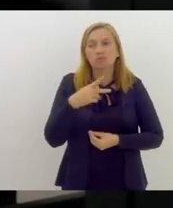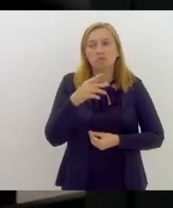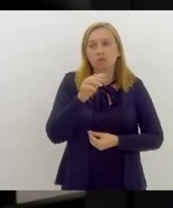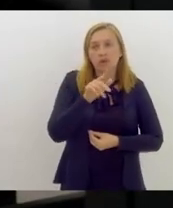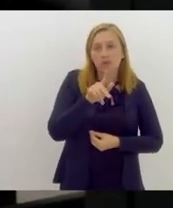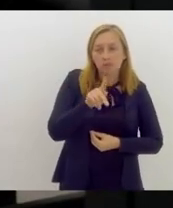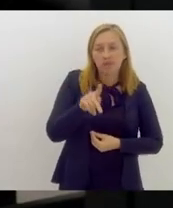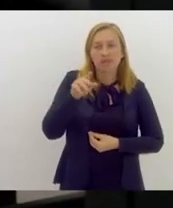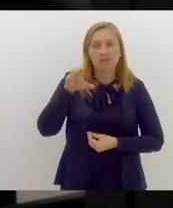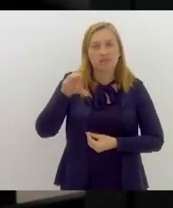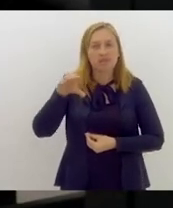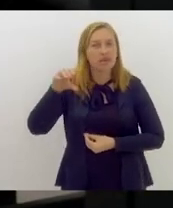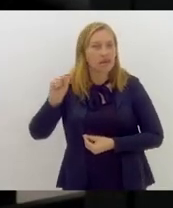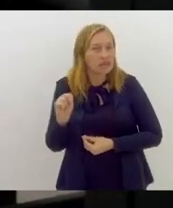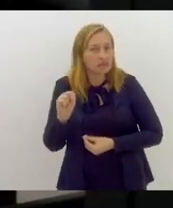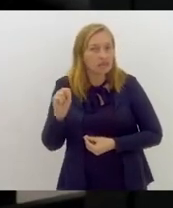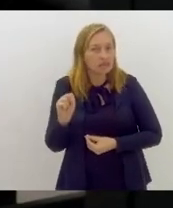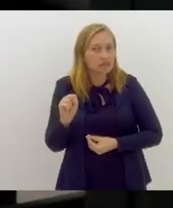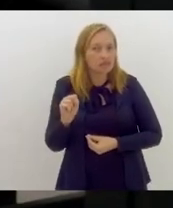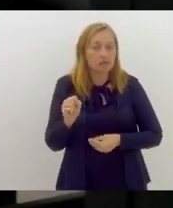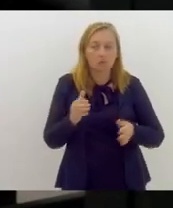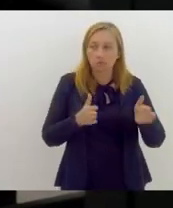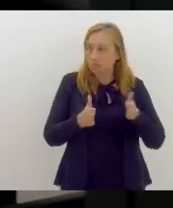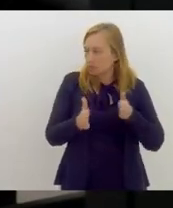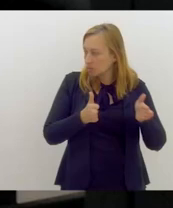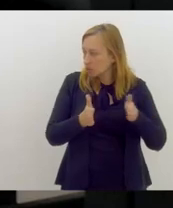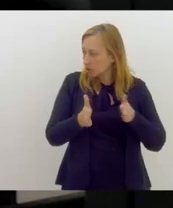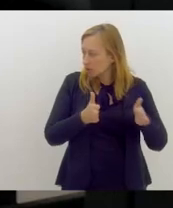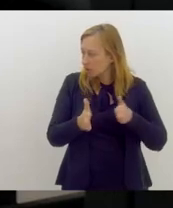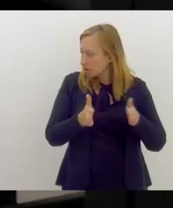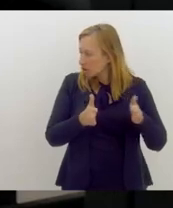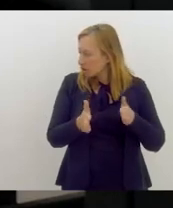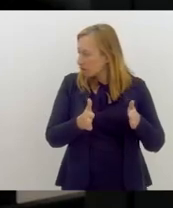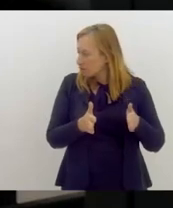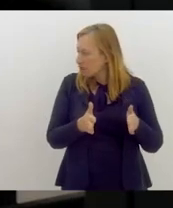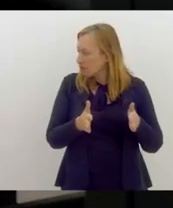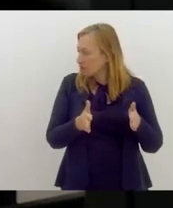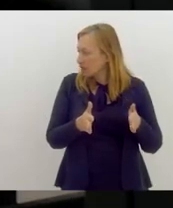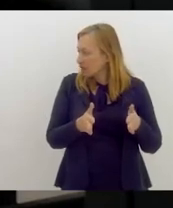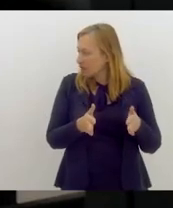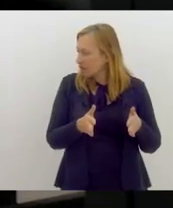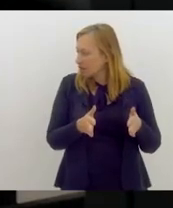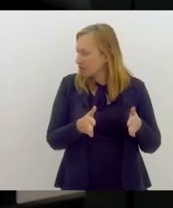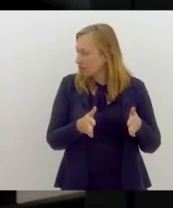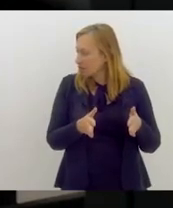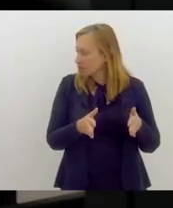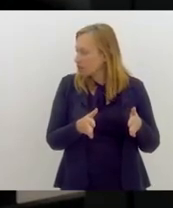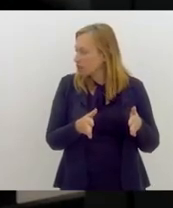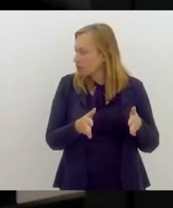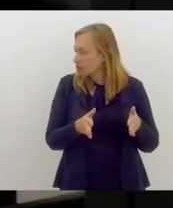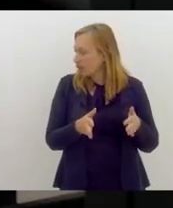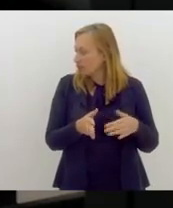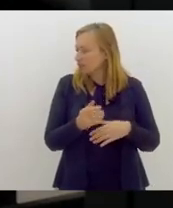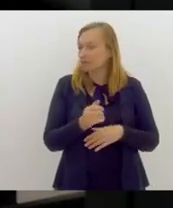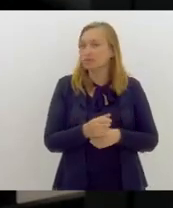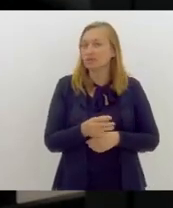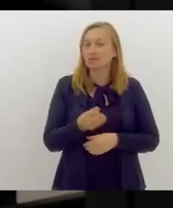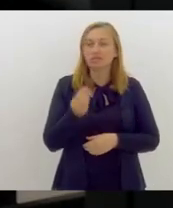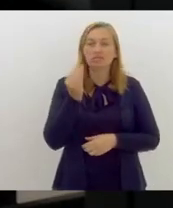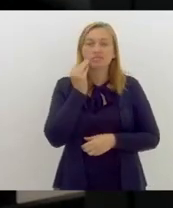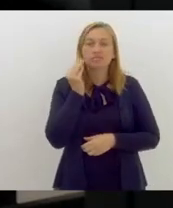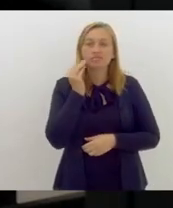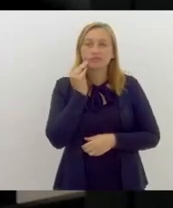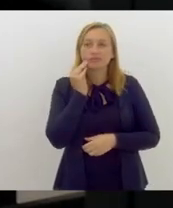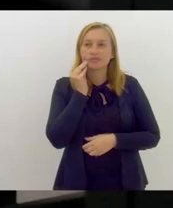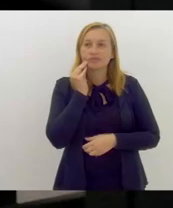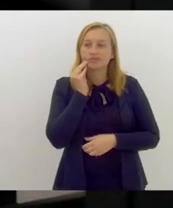PCs por uma característica emergencial você tinha um prazo que a deputada bem colocou Primeiro de Maio essas o teste tinha que tá funcionando